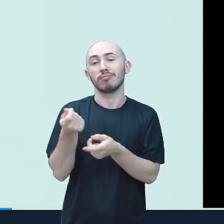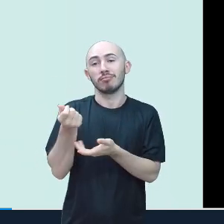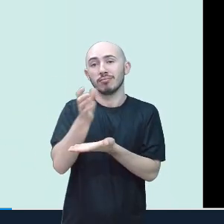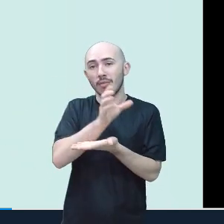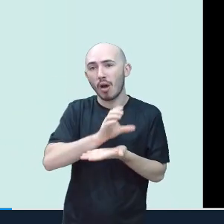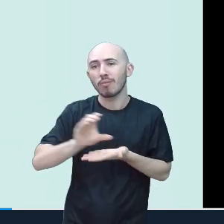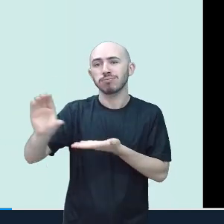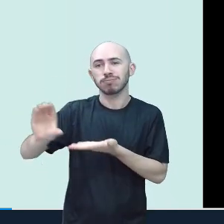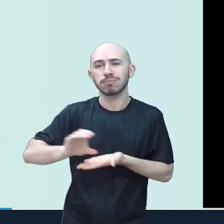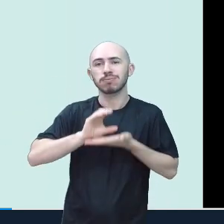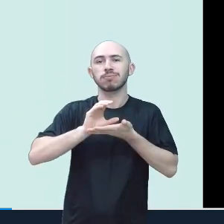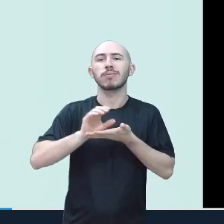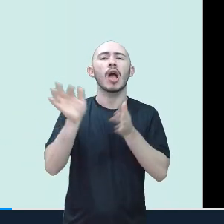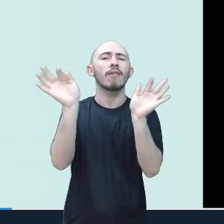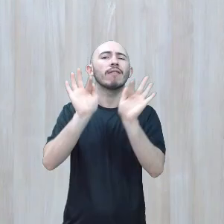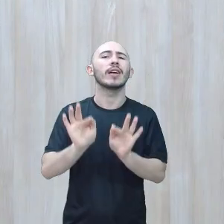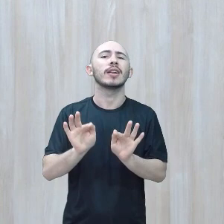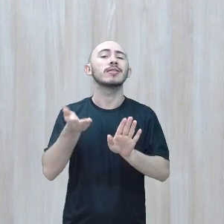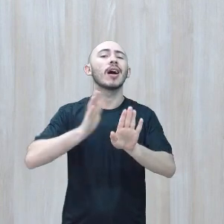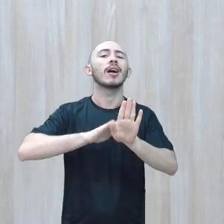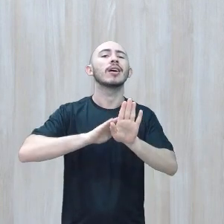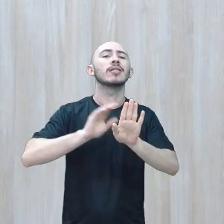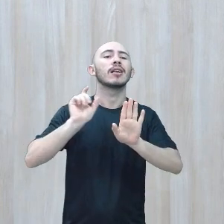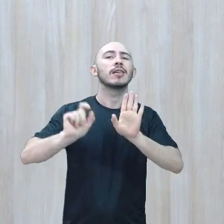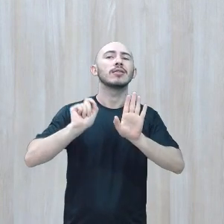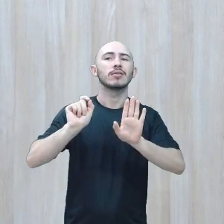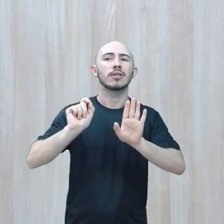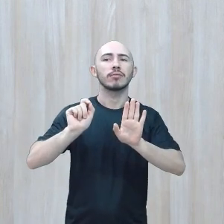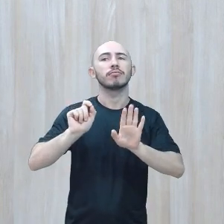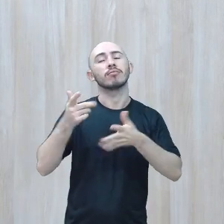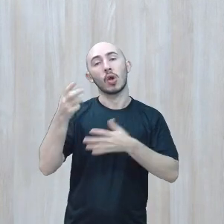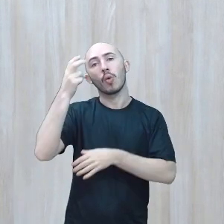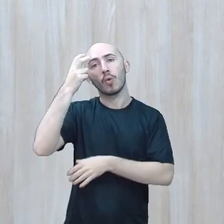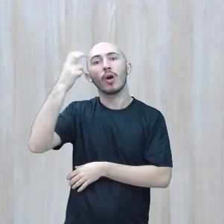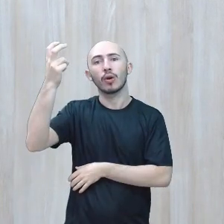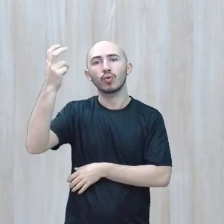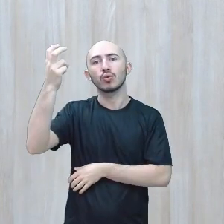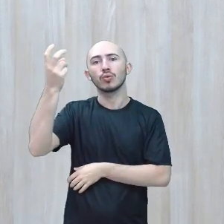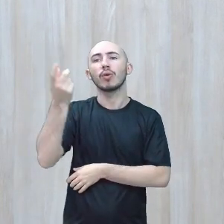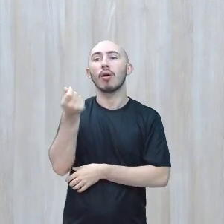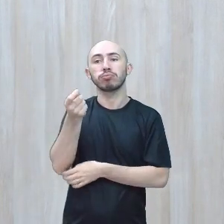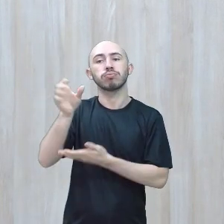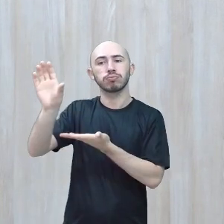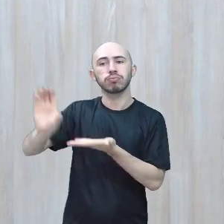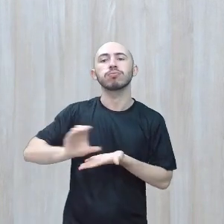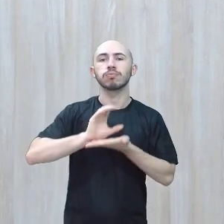feliz? É uma cultura extremamente lucrativa. Chega a render